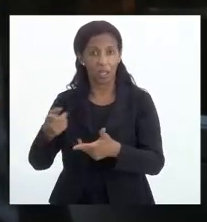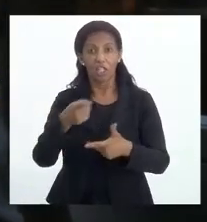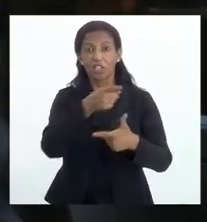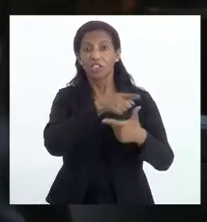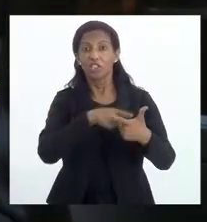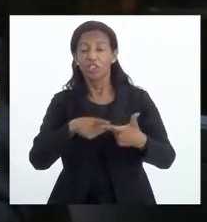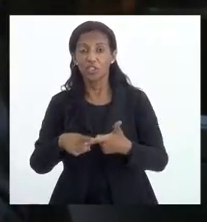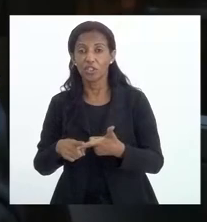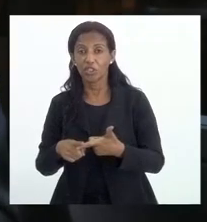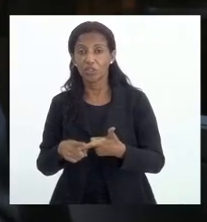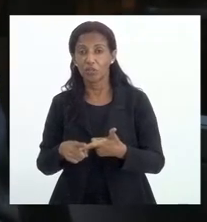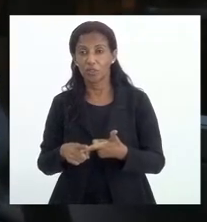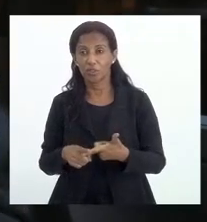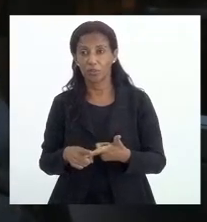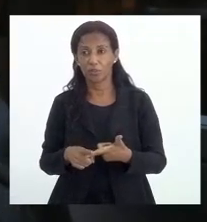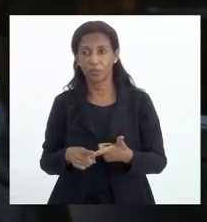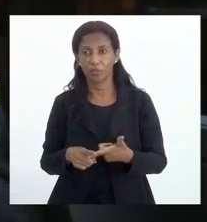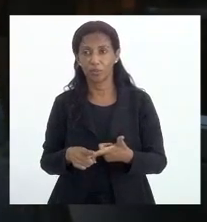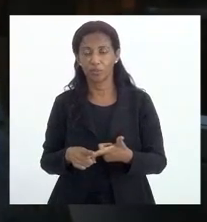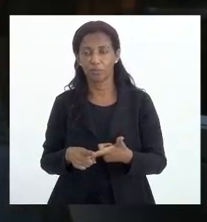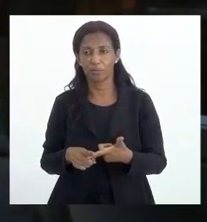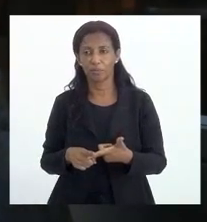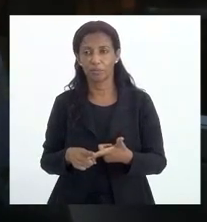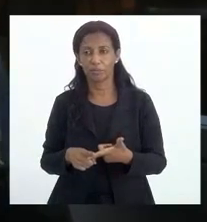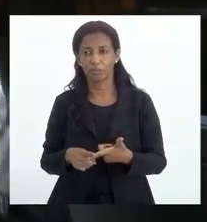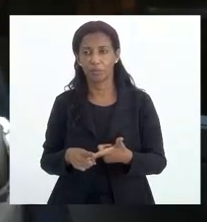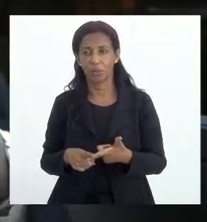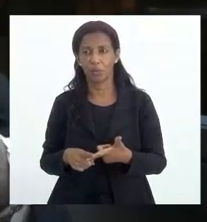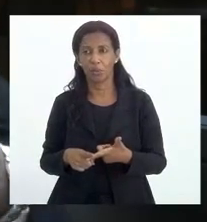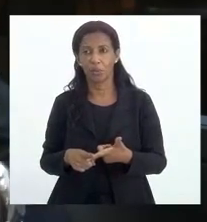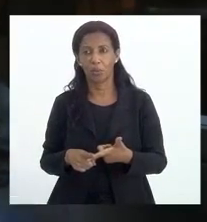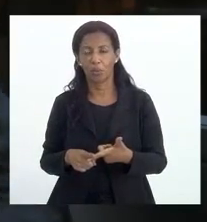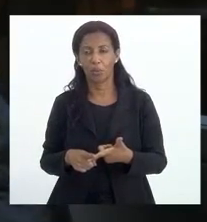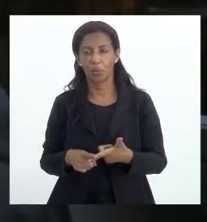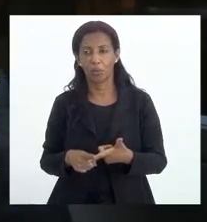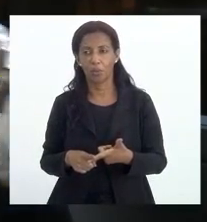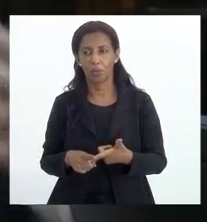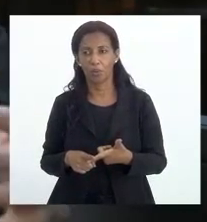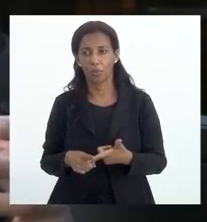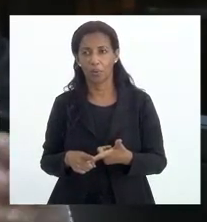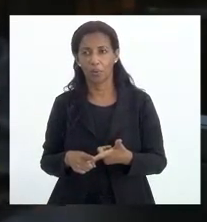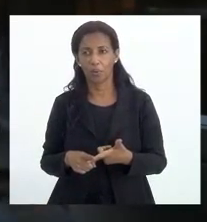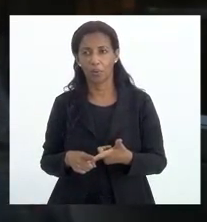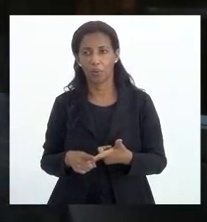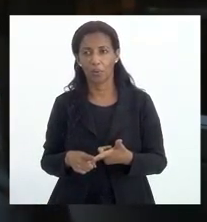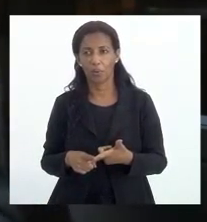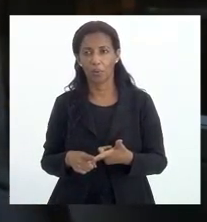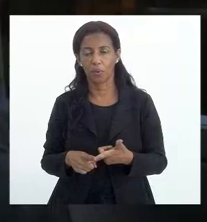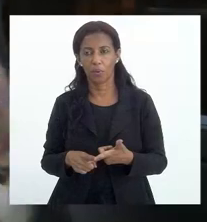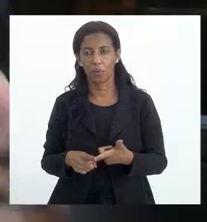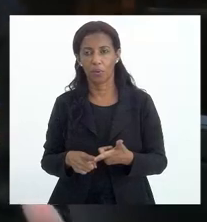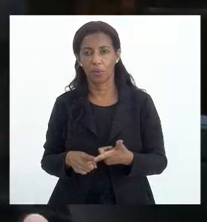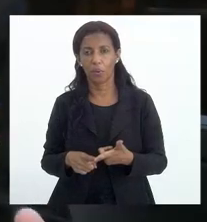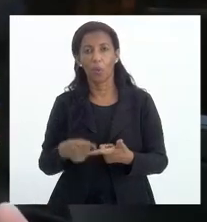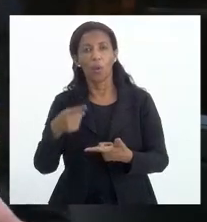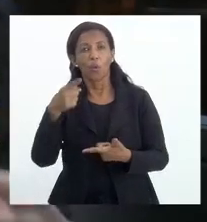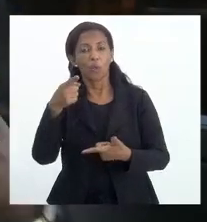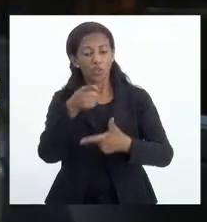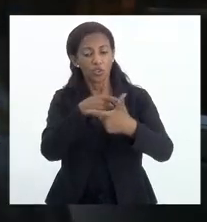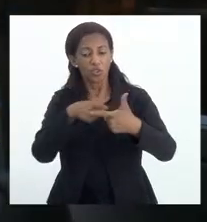montante historicamente baseado com a proporção e com quanto vocês